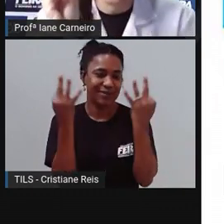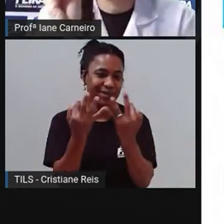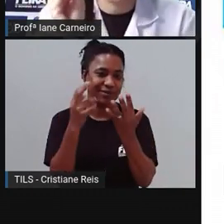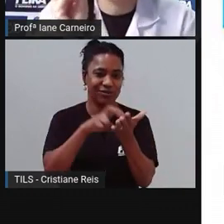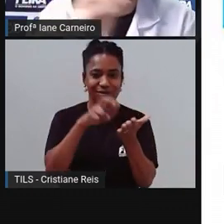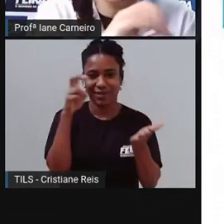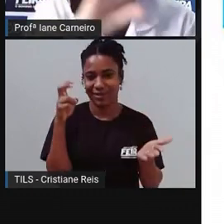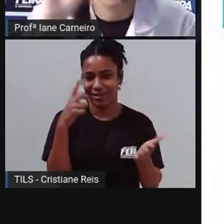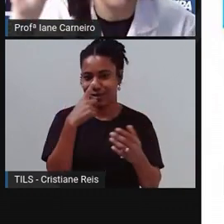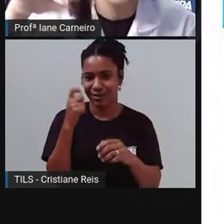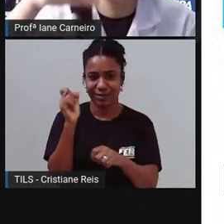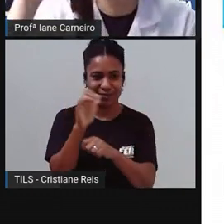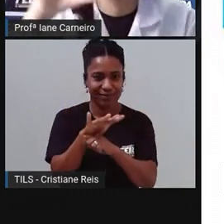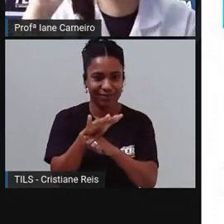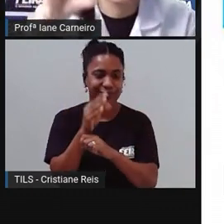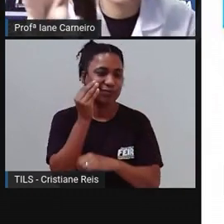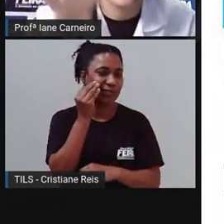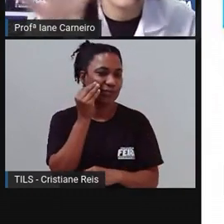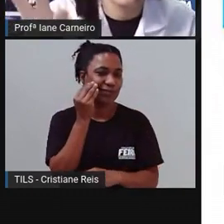só esse lixo que a Pro